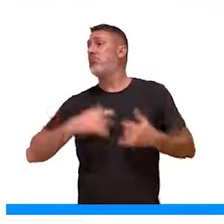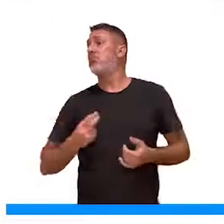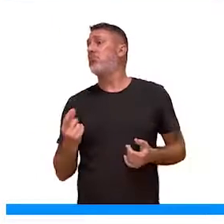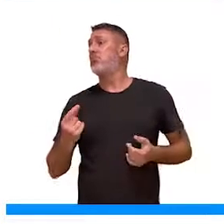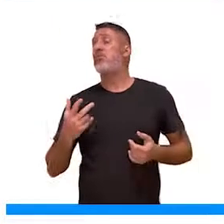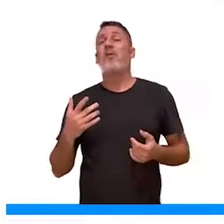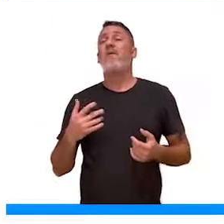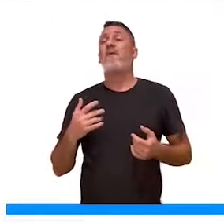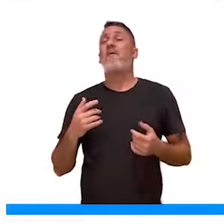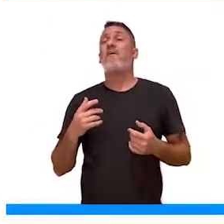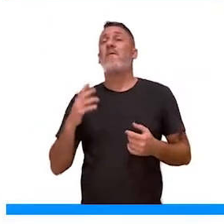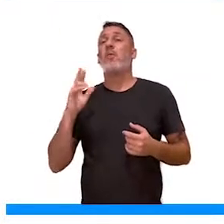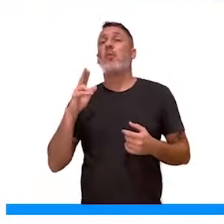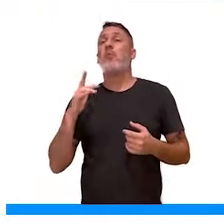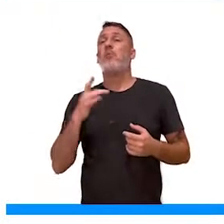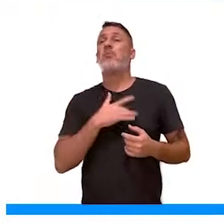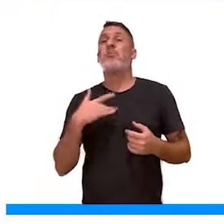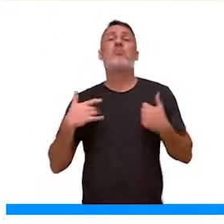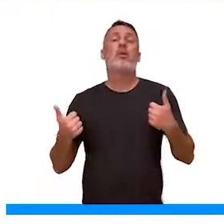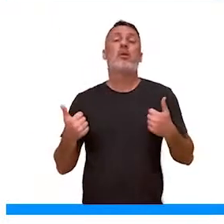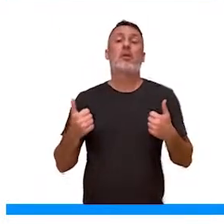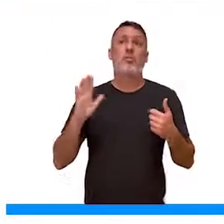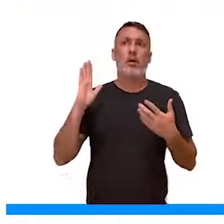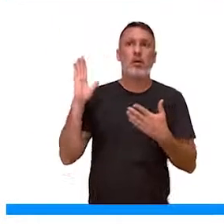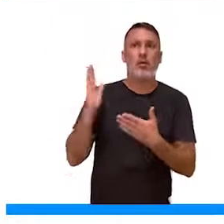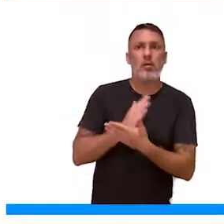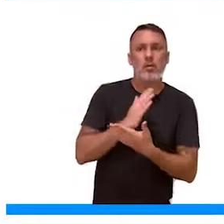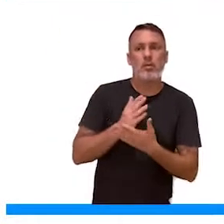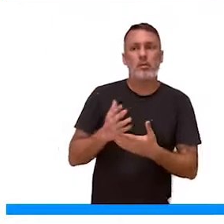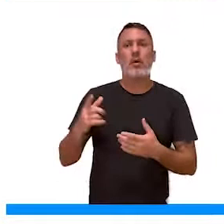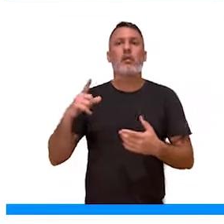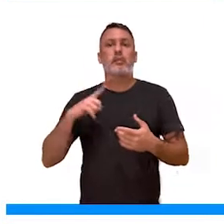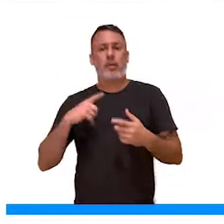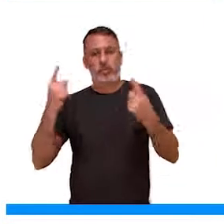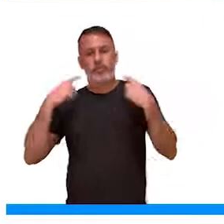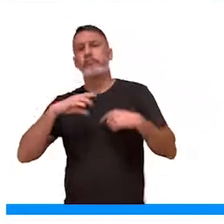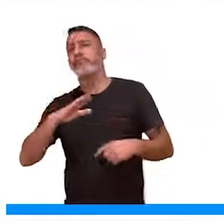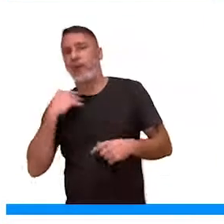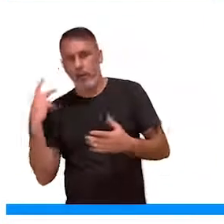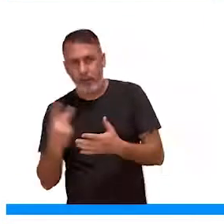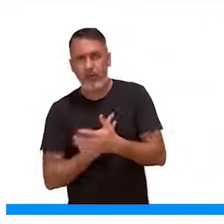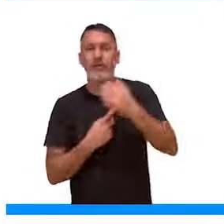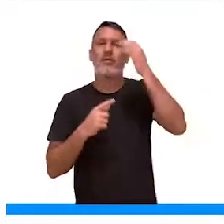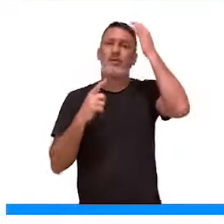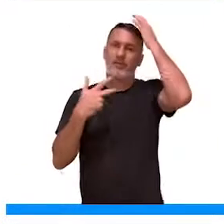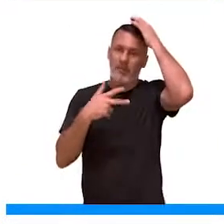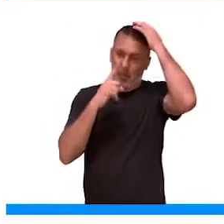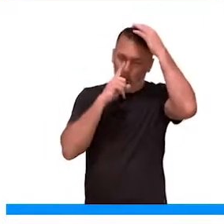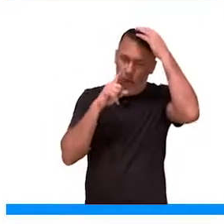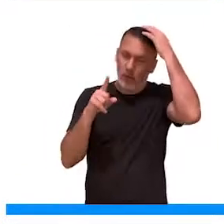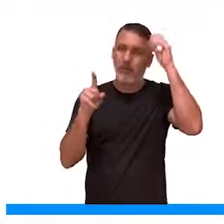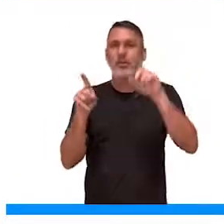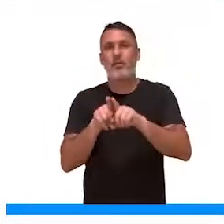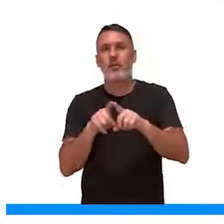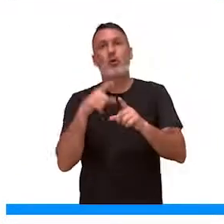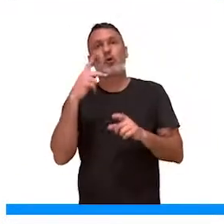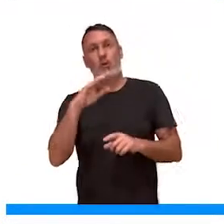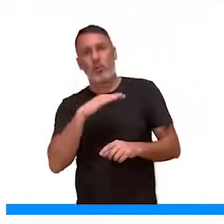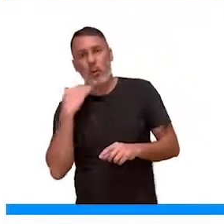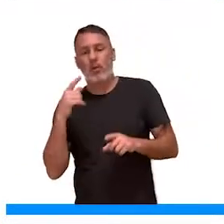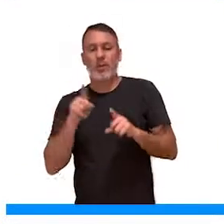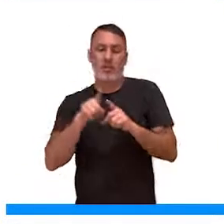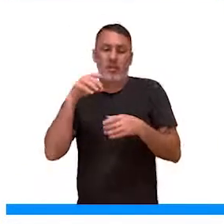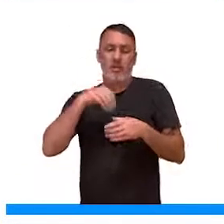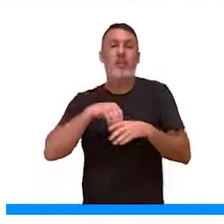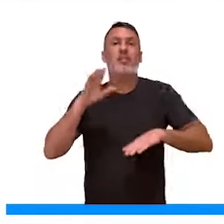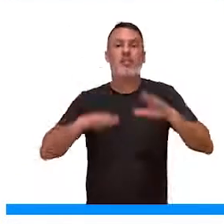nem saber que ele está ali. Porém, alguns podem levar esse organismo à morte e, consequentemente, também a